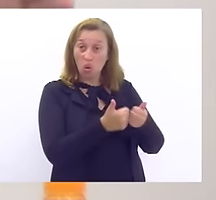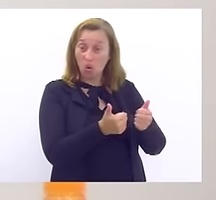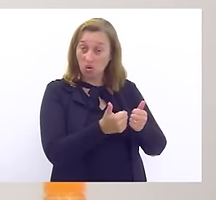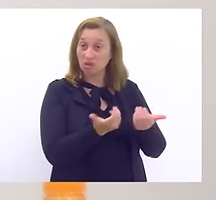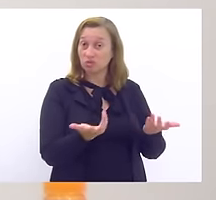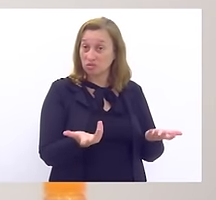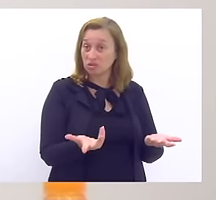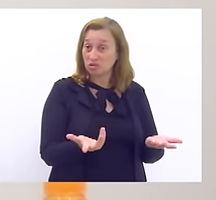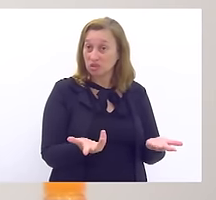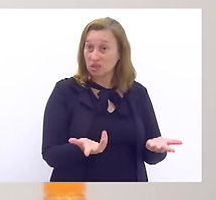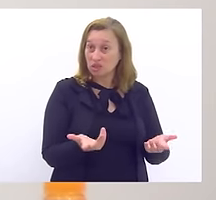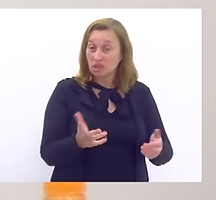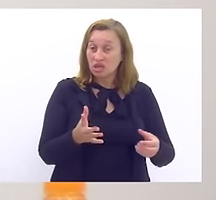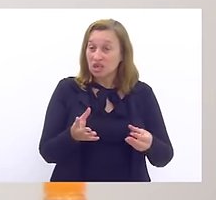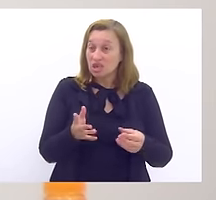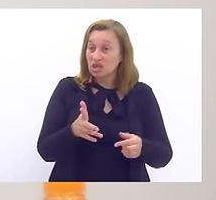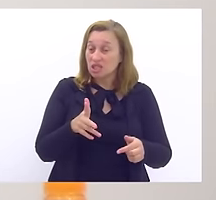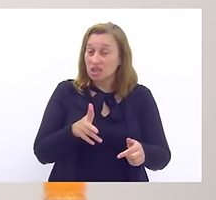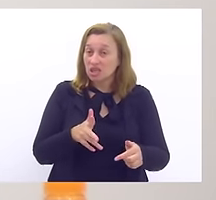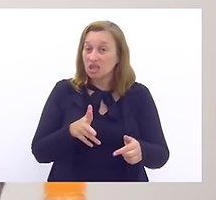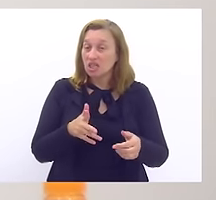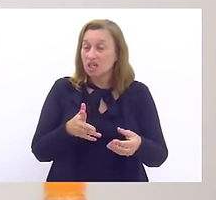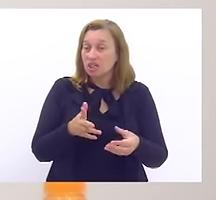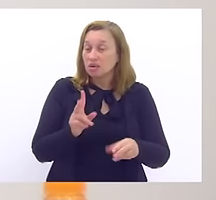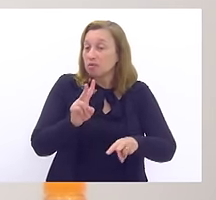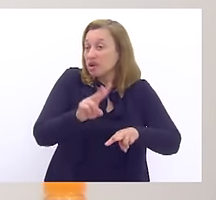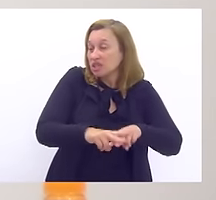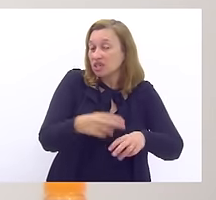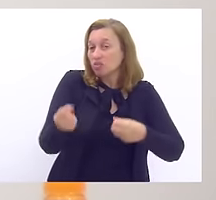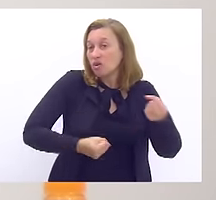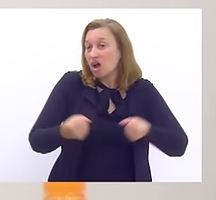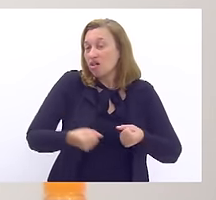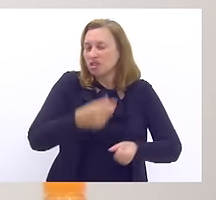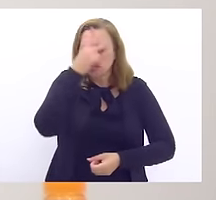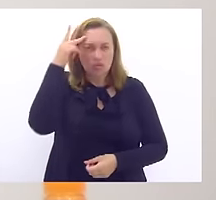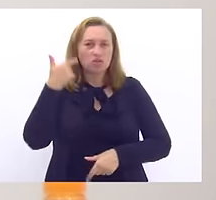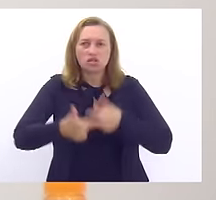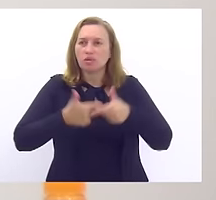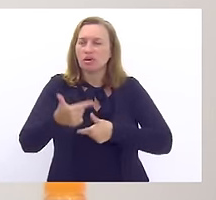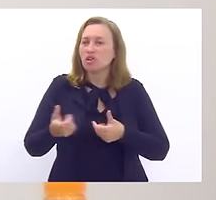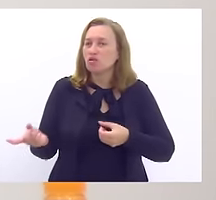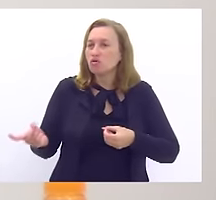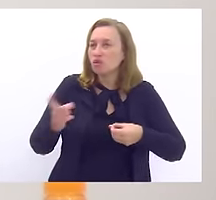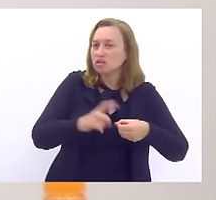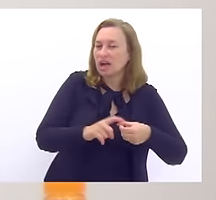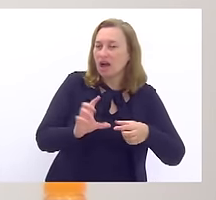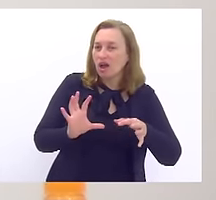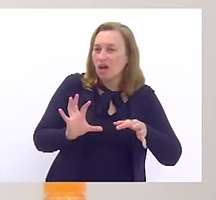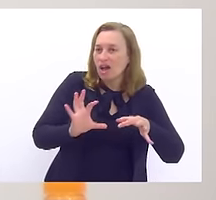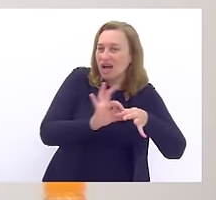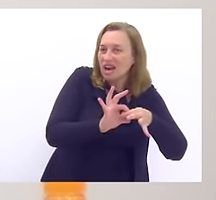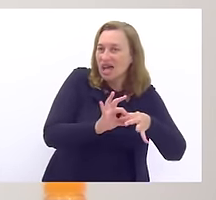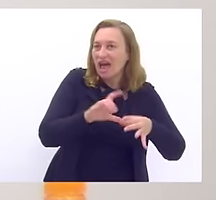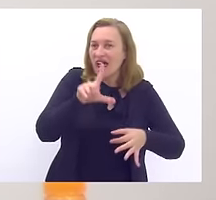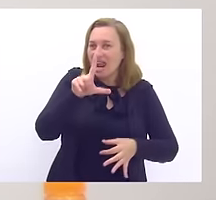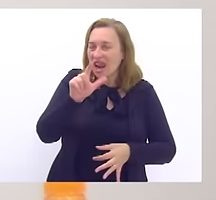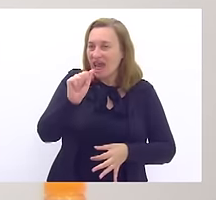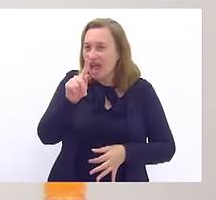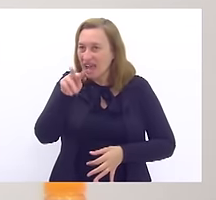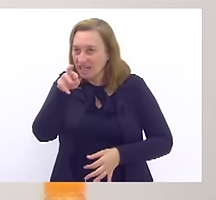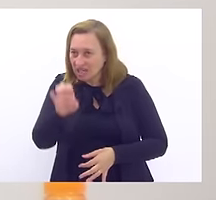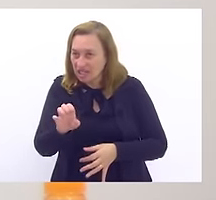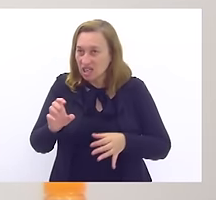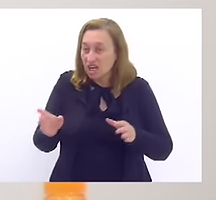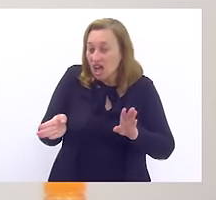e cortando na carne do Trabalhador Voltando a falar do Pátio dos lacres além dos lacres além dos carros não